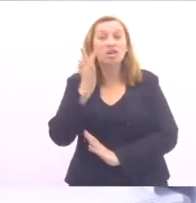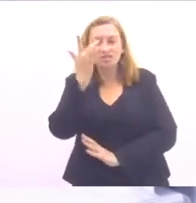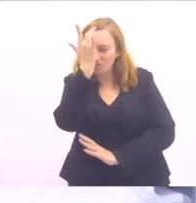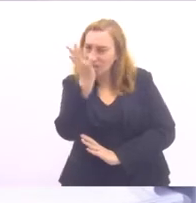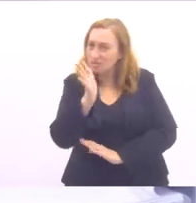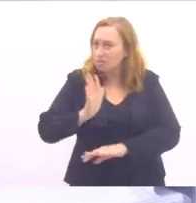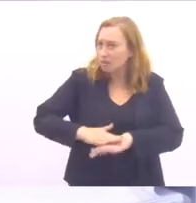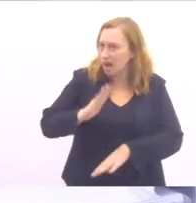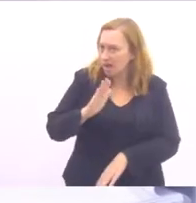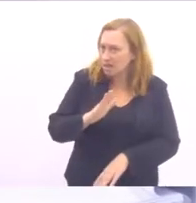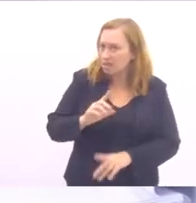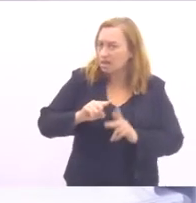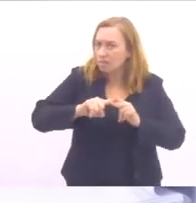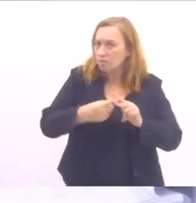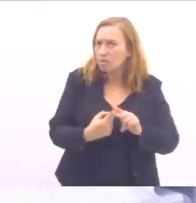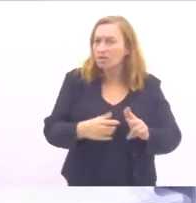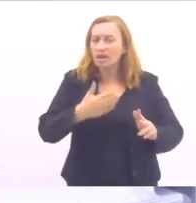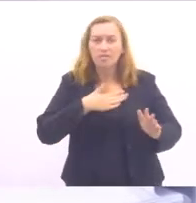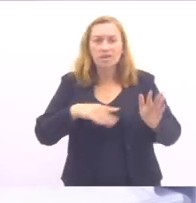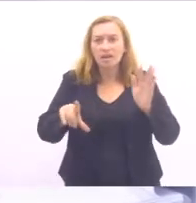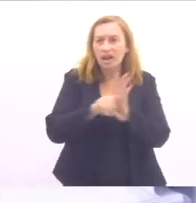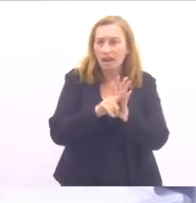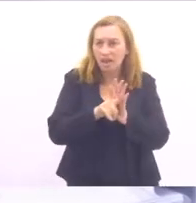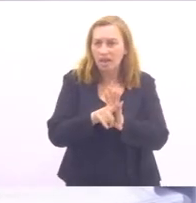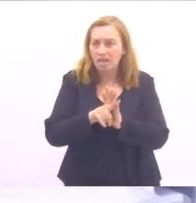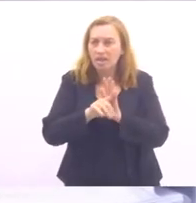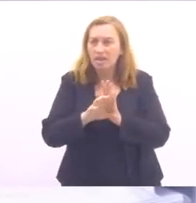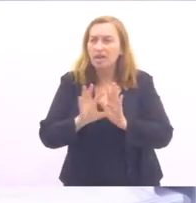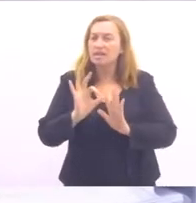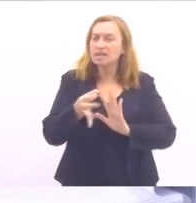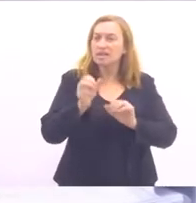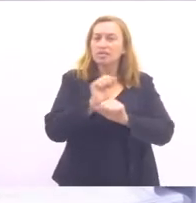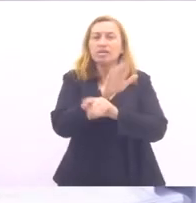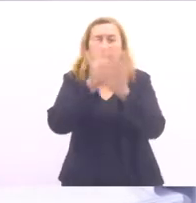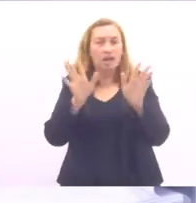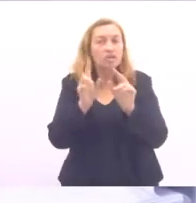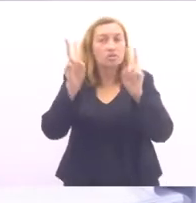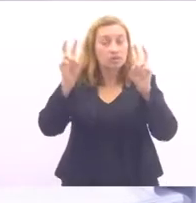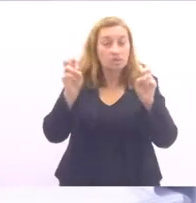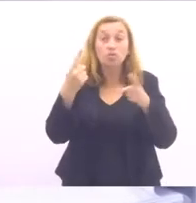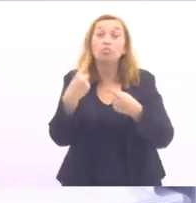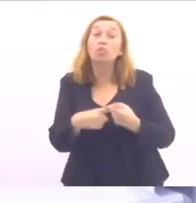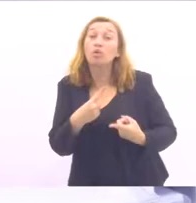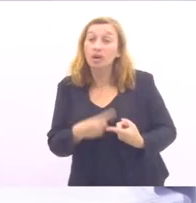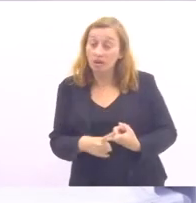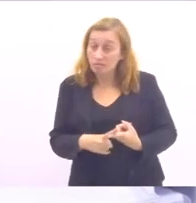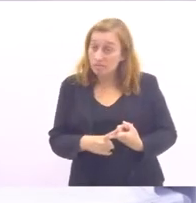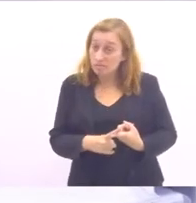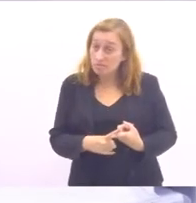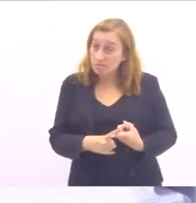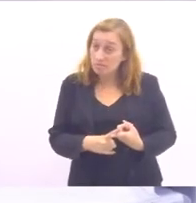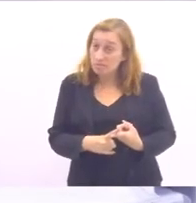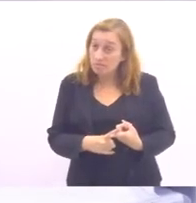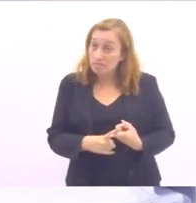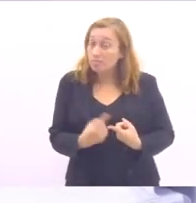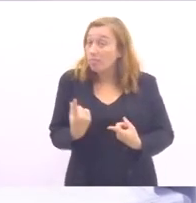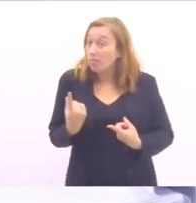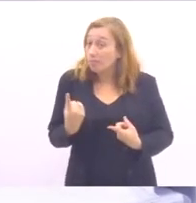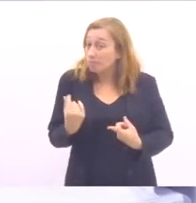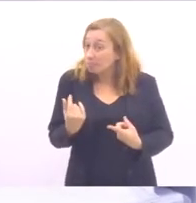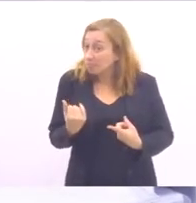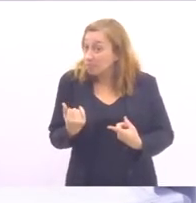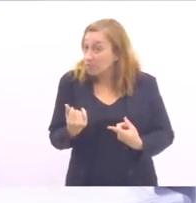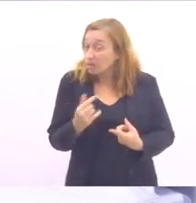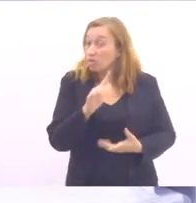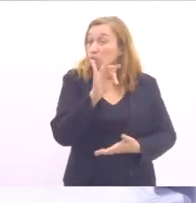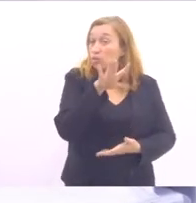fácil modificar a minha lei e tornar ela completamente clara a respeito disso, até porque o dinheiro do